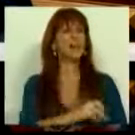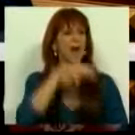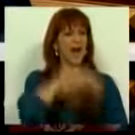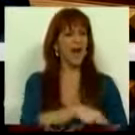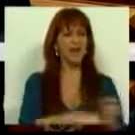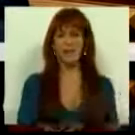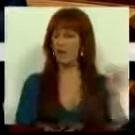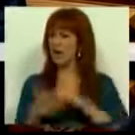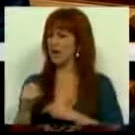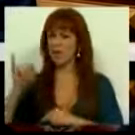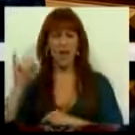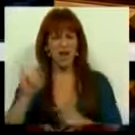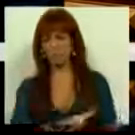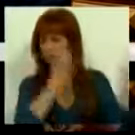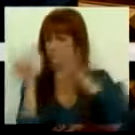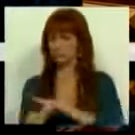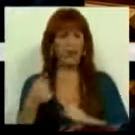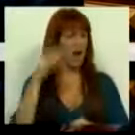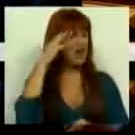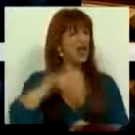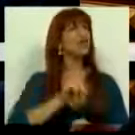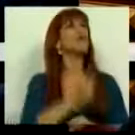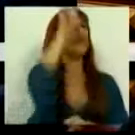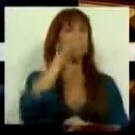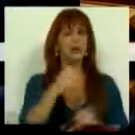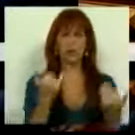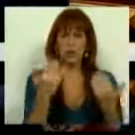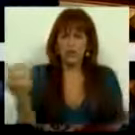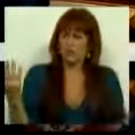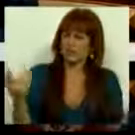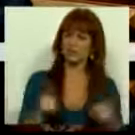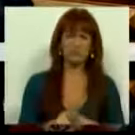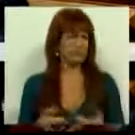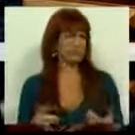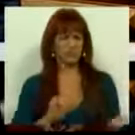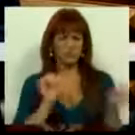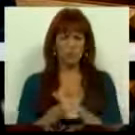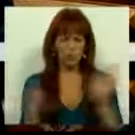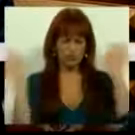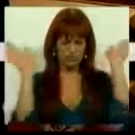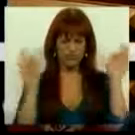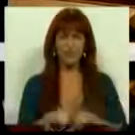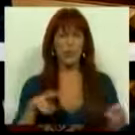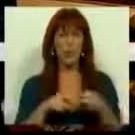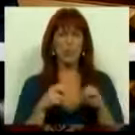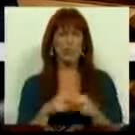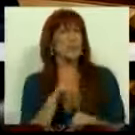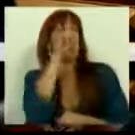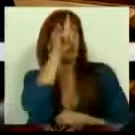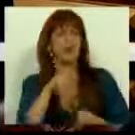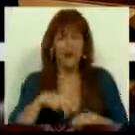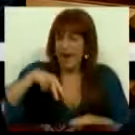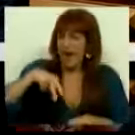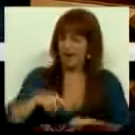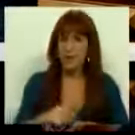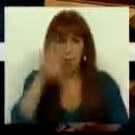RTPN em RTPI. Deviam achar que a RTPN queria dizer Norte, era Notícias e não Norte, mas quiseram, têm um certo problema com o Norte e com o